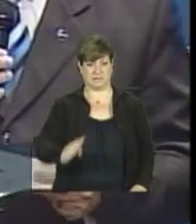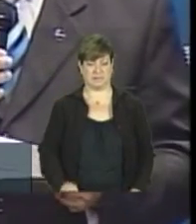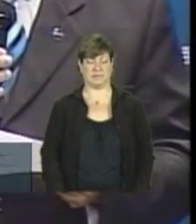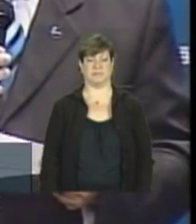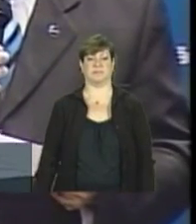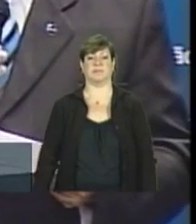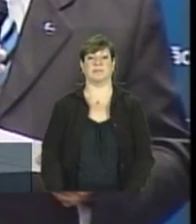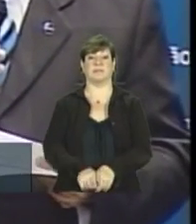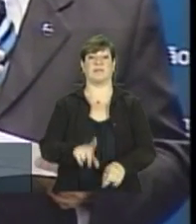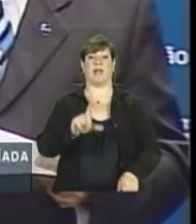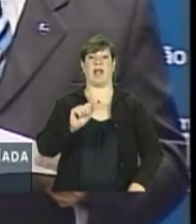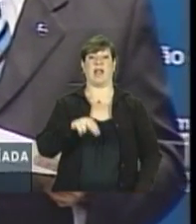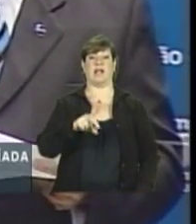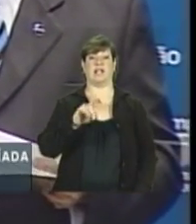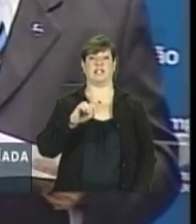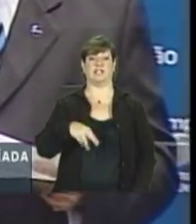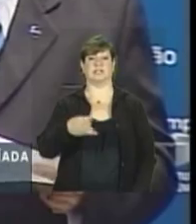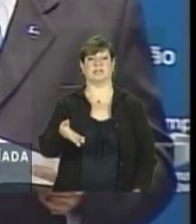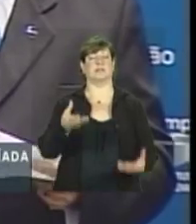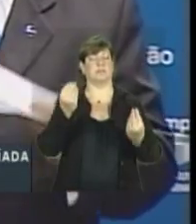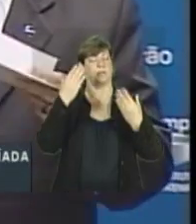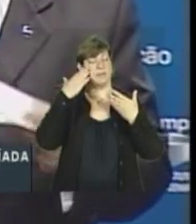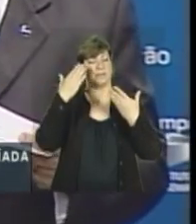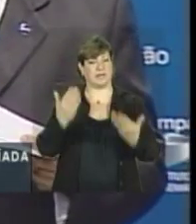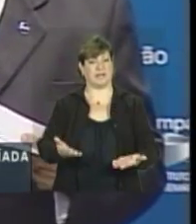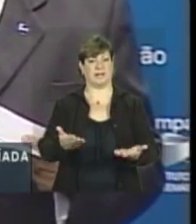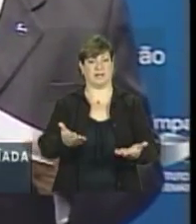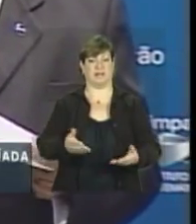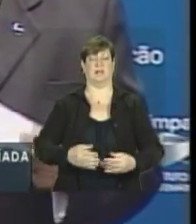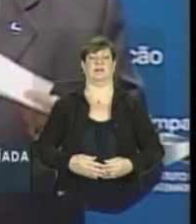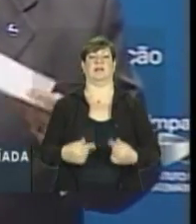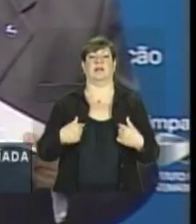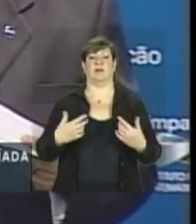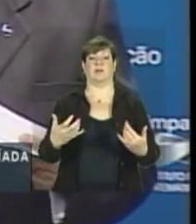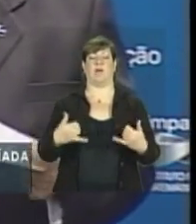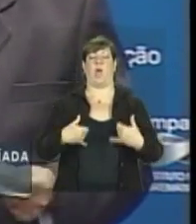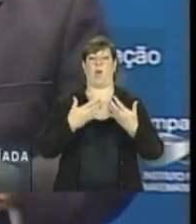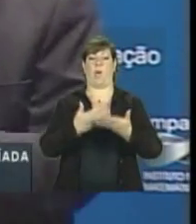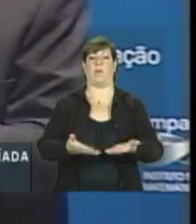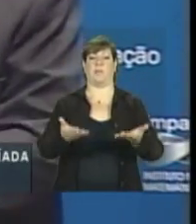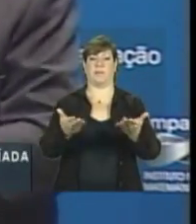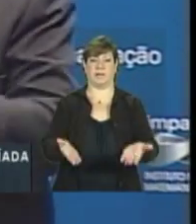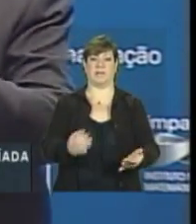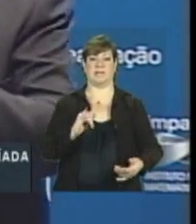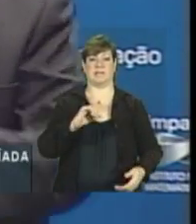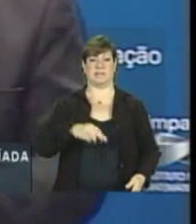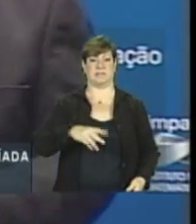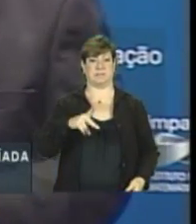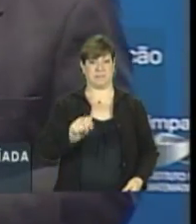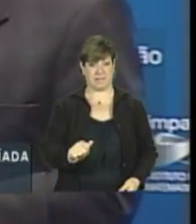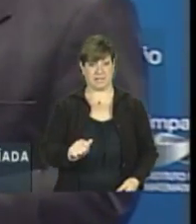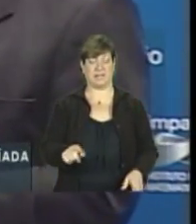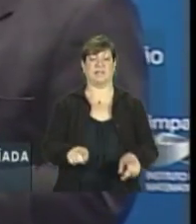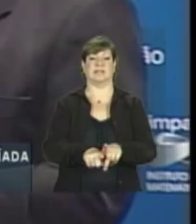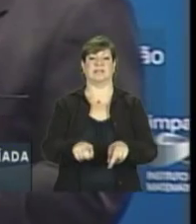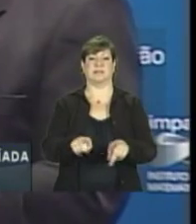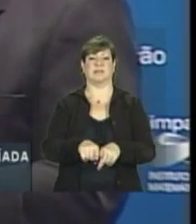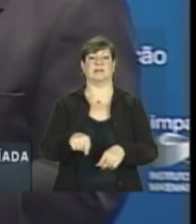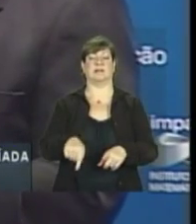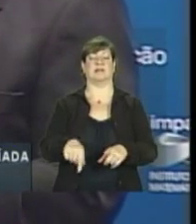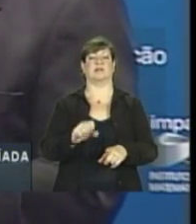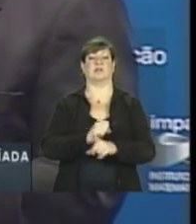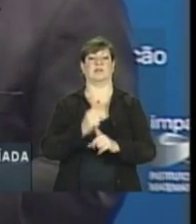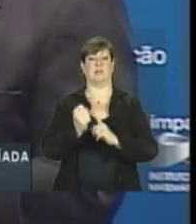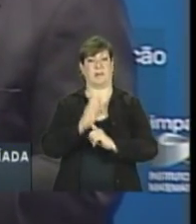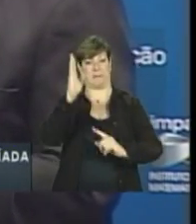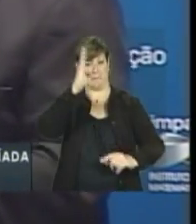Landim, muito obrigado. Eu queria homenagear o IMPA e a Sociedade Brasileira